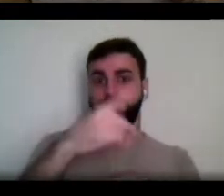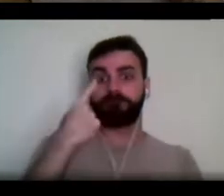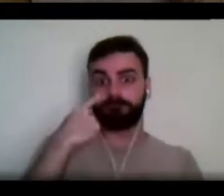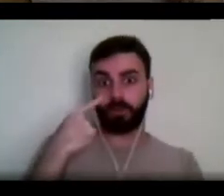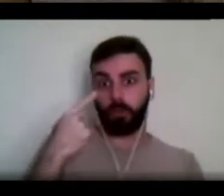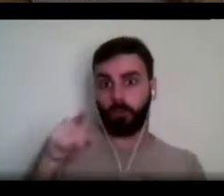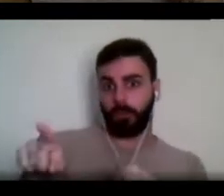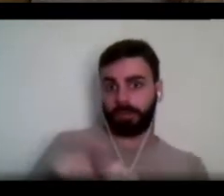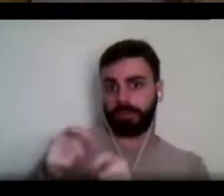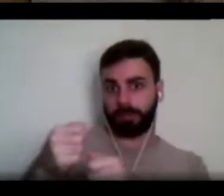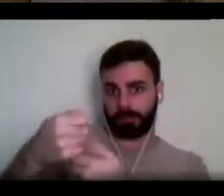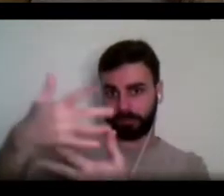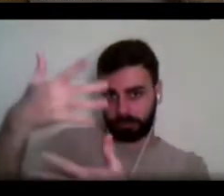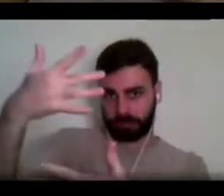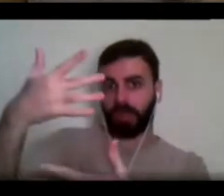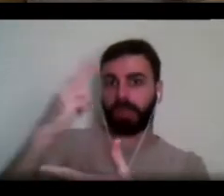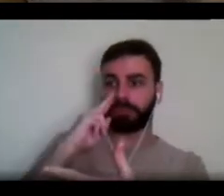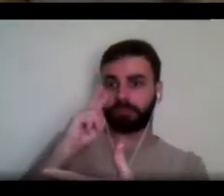no